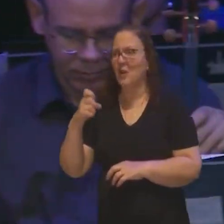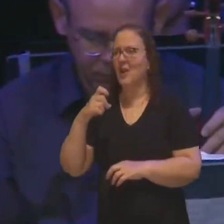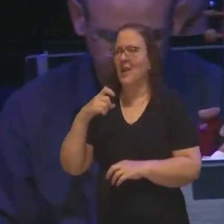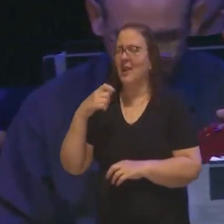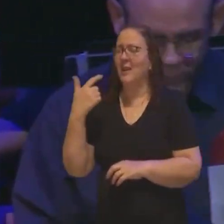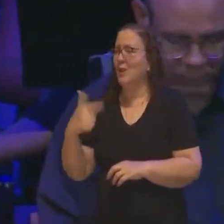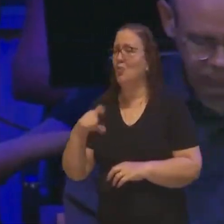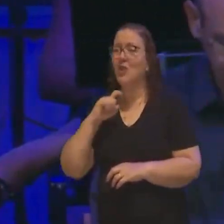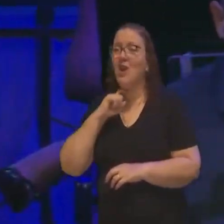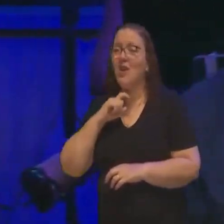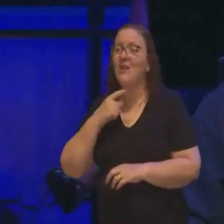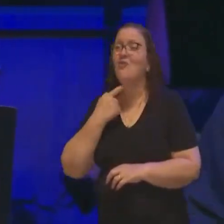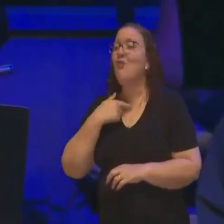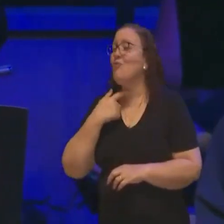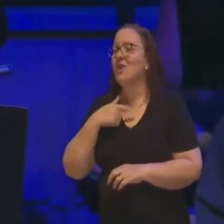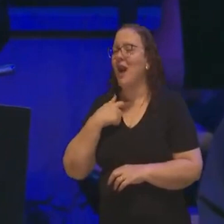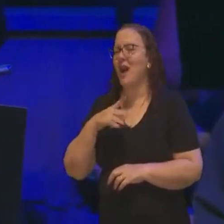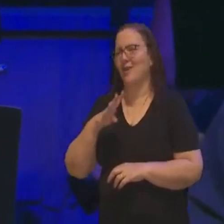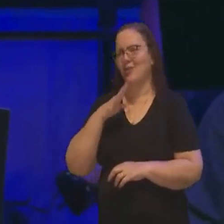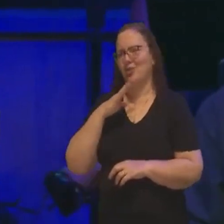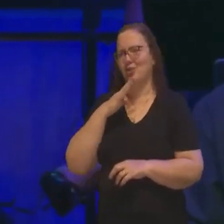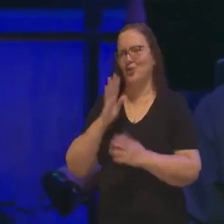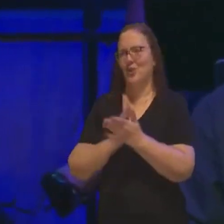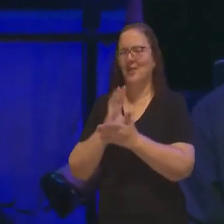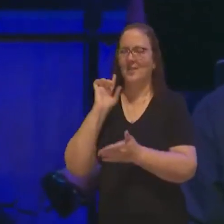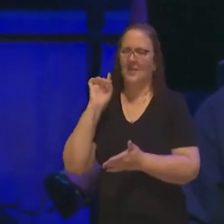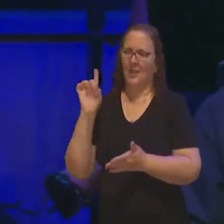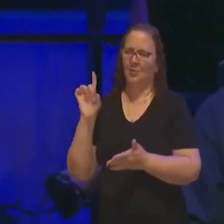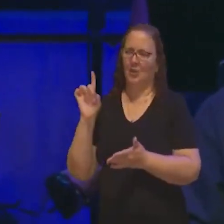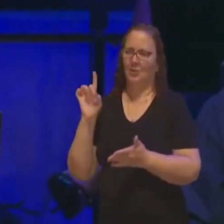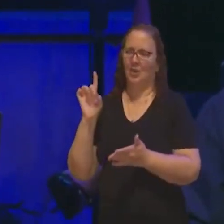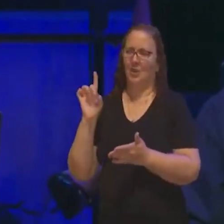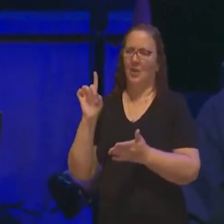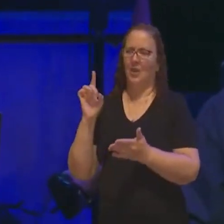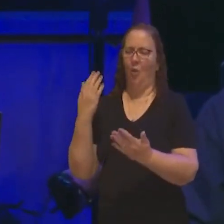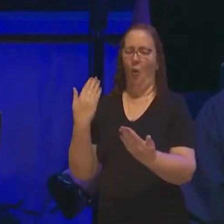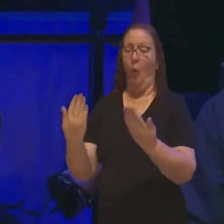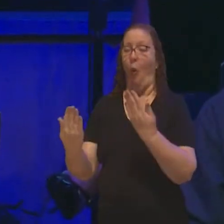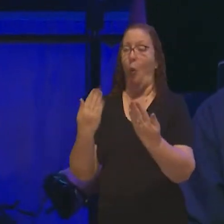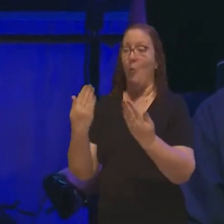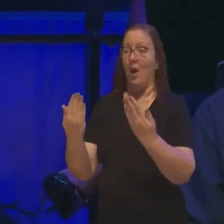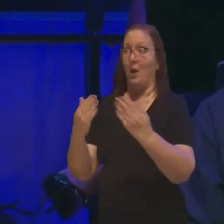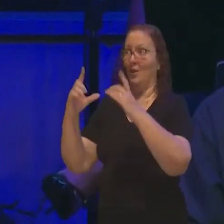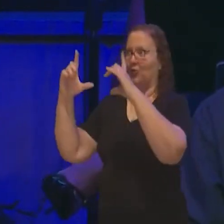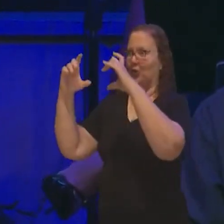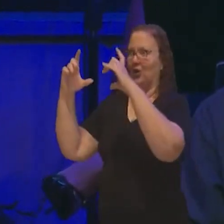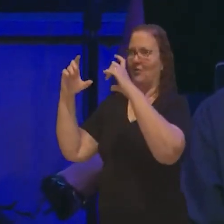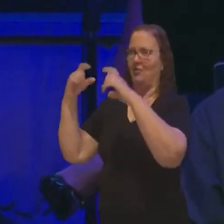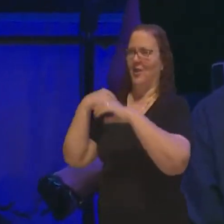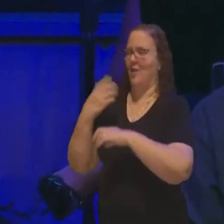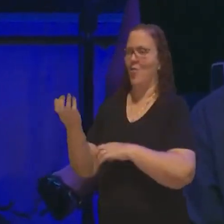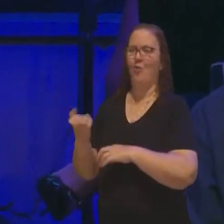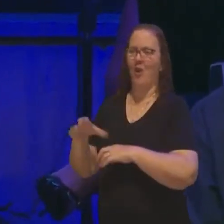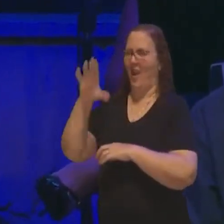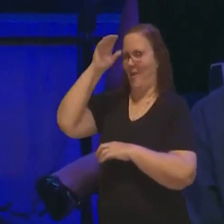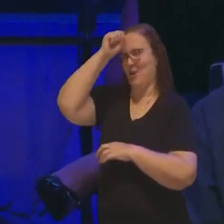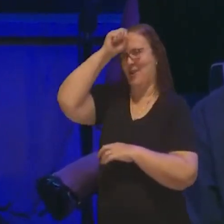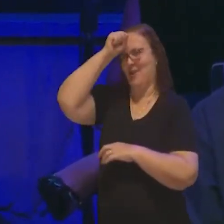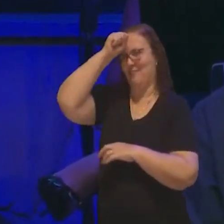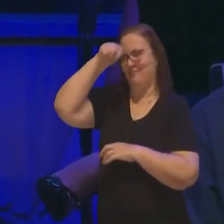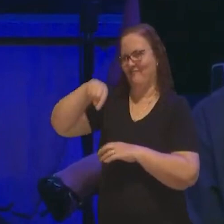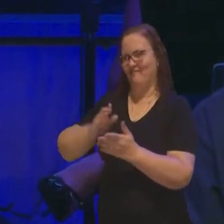um desejo de não sair nesta fotografia, isto é verdade. E aí que mora o perigo.